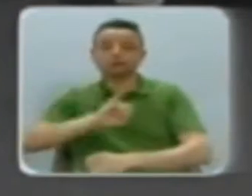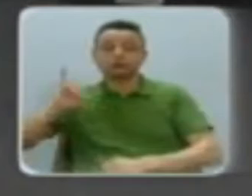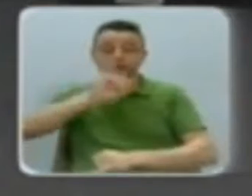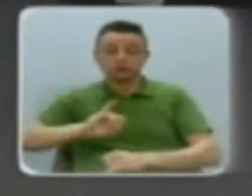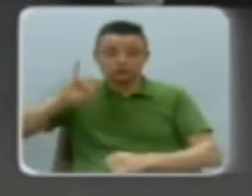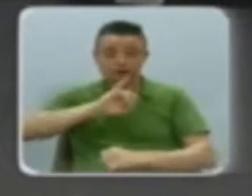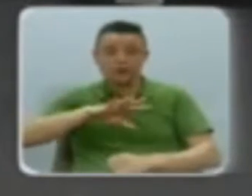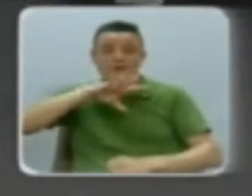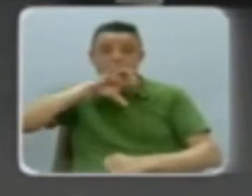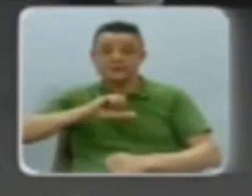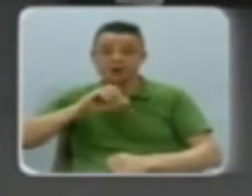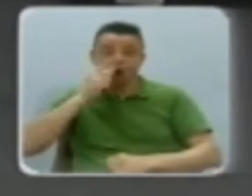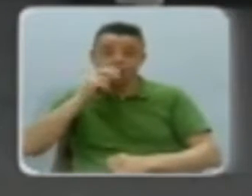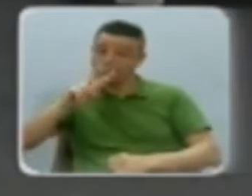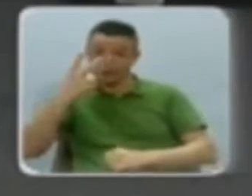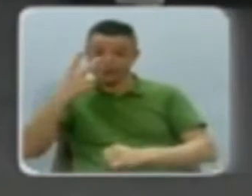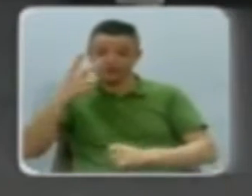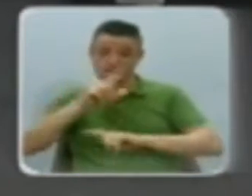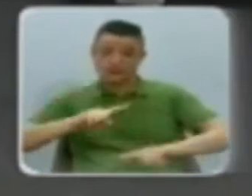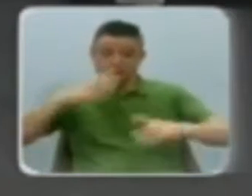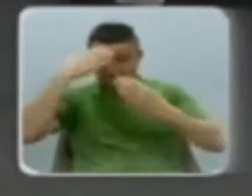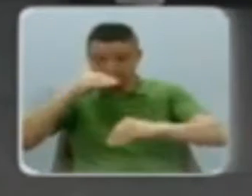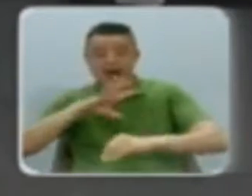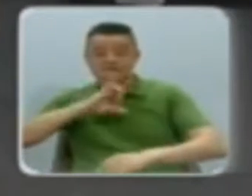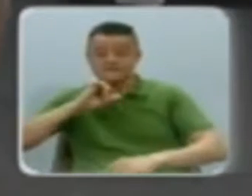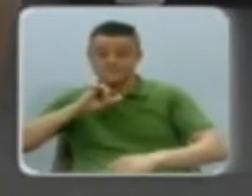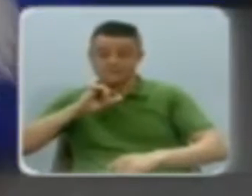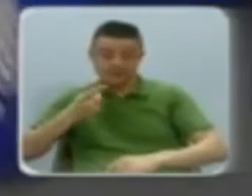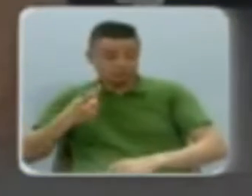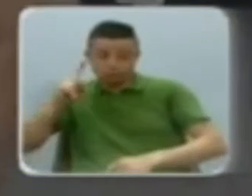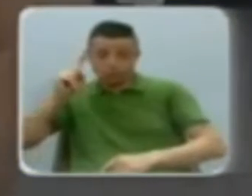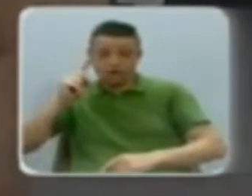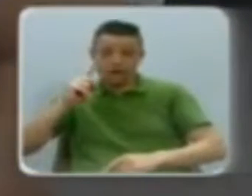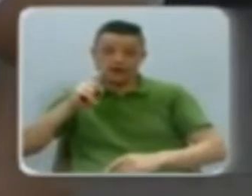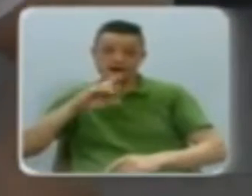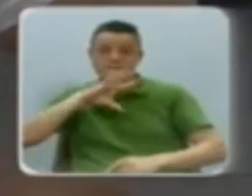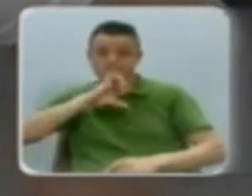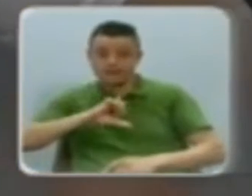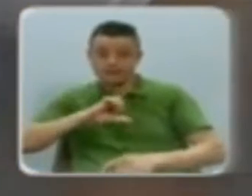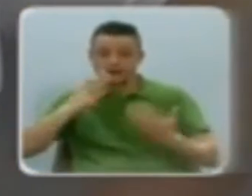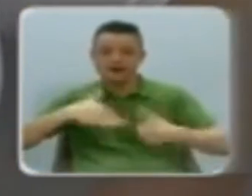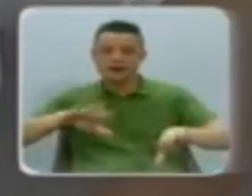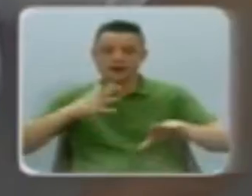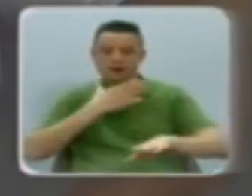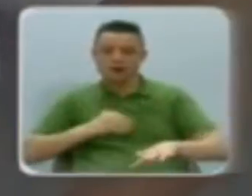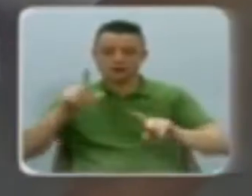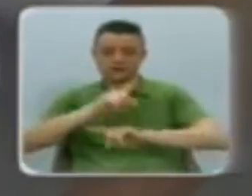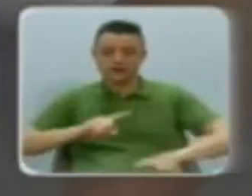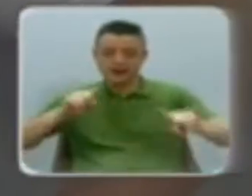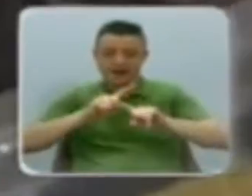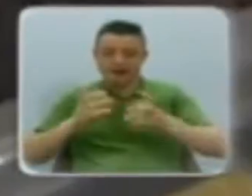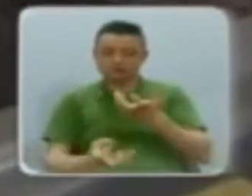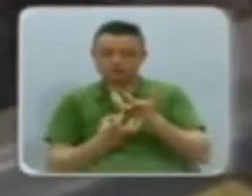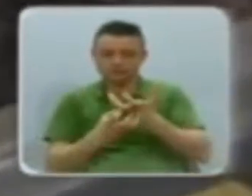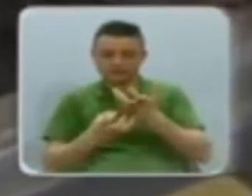que eu filha só tenho dois filhos, portanto não podia ensinar a filha, não é? E ensinar os filhos. Os filhos, mas eles não gostam muito da